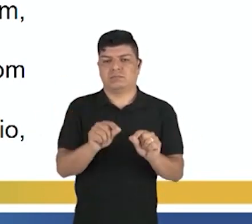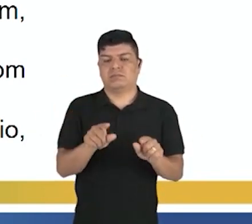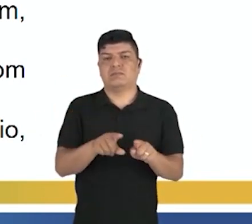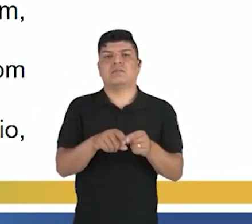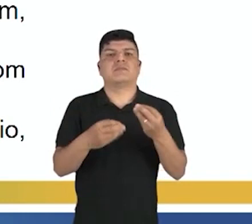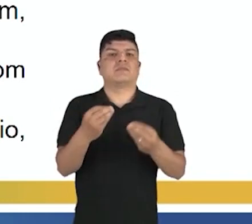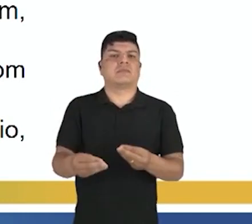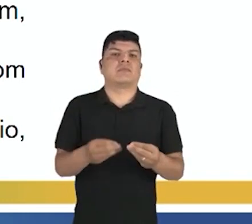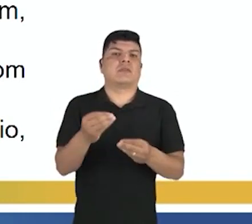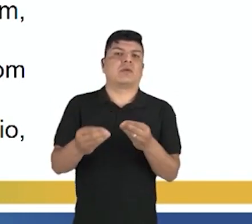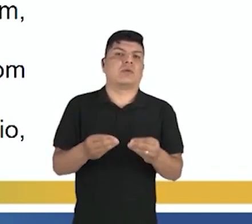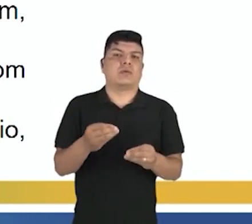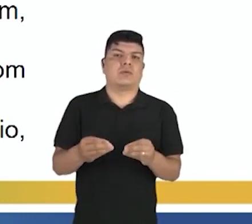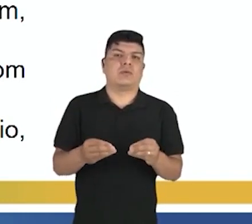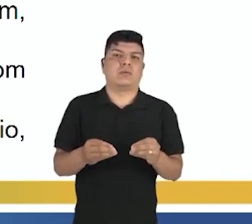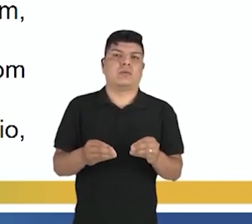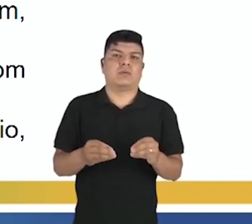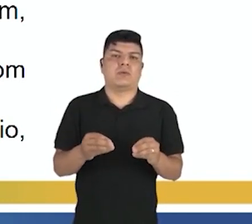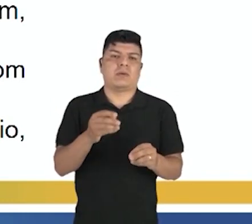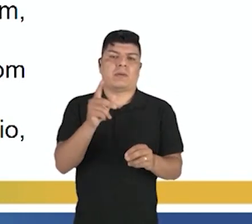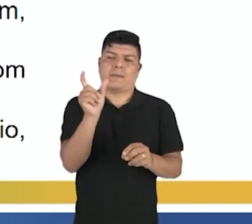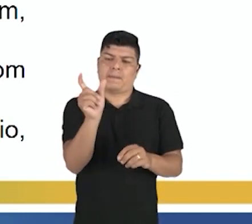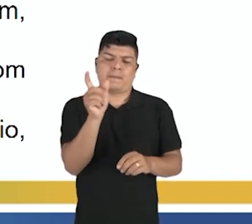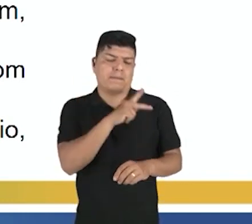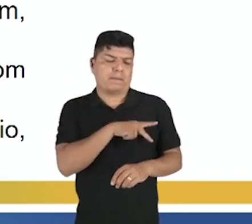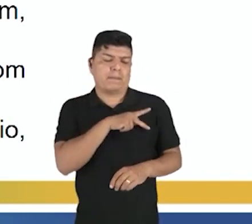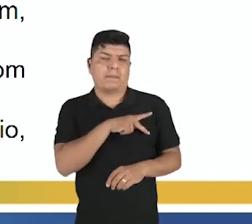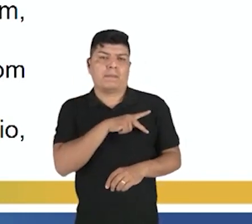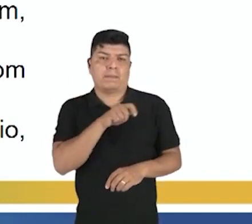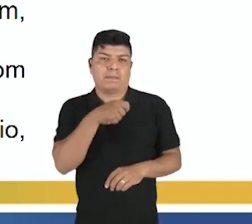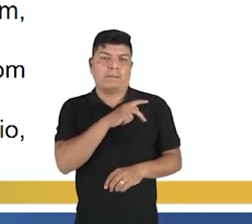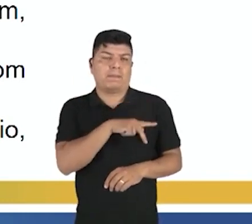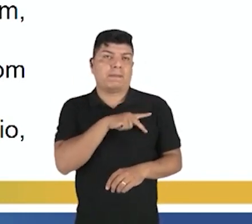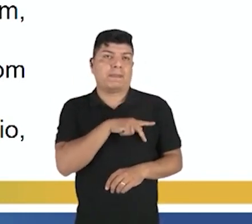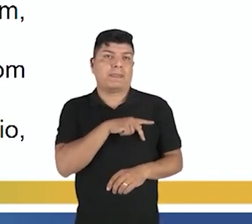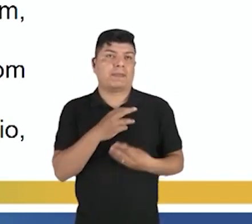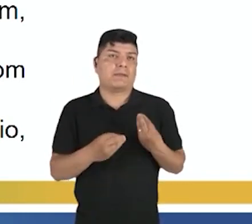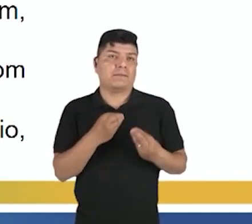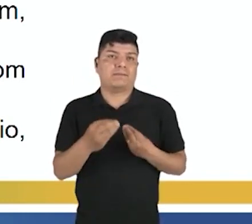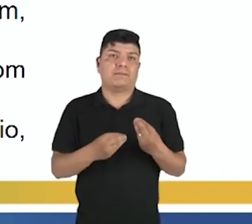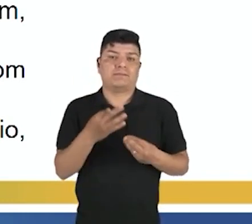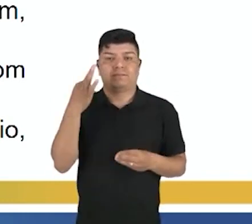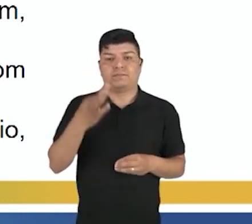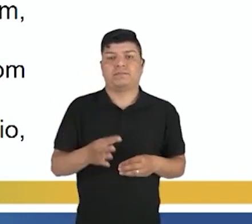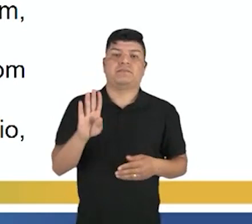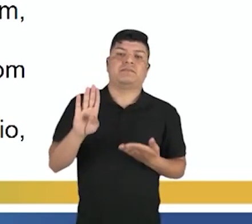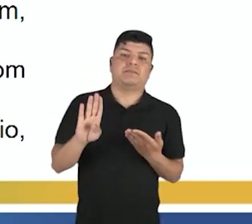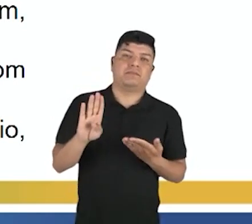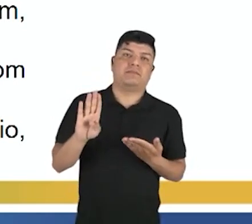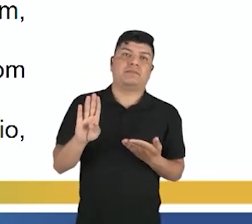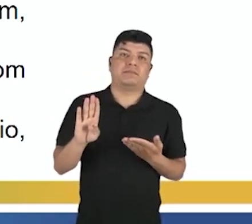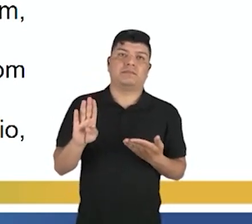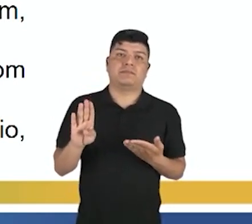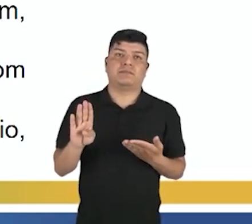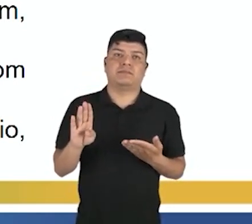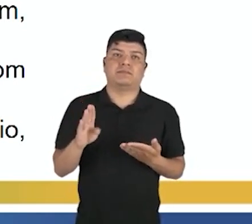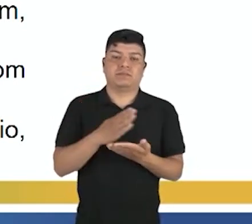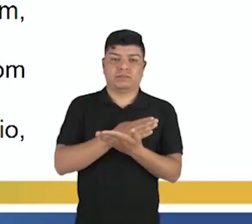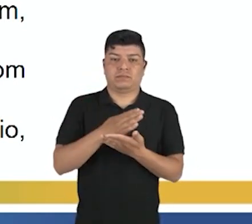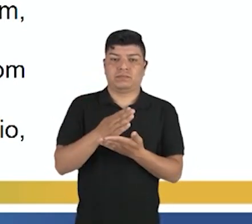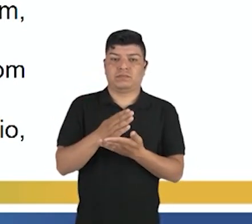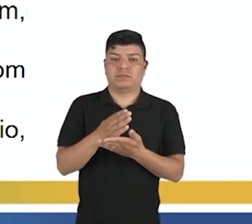estar sendo escrita a palavra Palmeiras? E aí nós temos como resposta adequada aqui para vocês a letra B, com